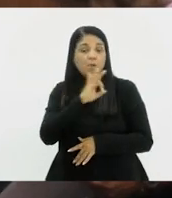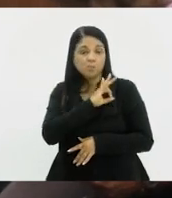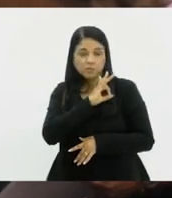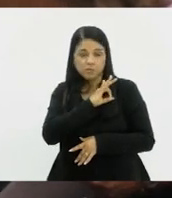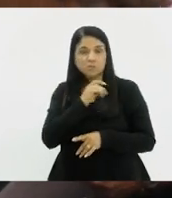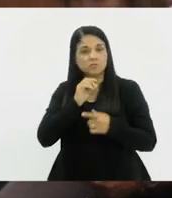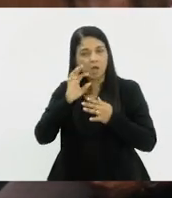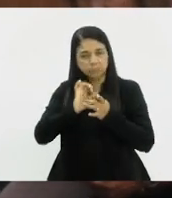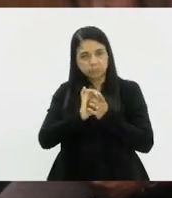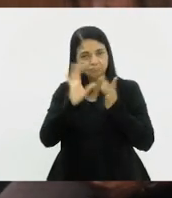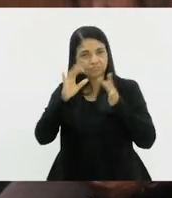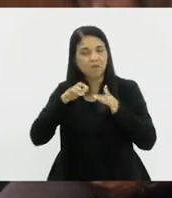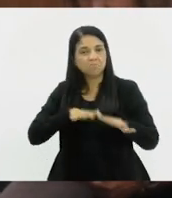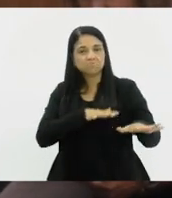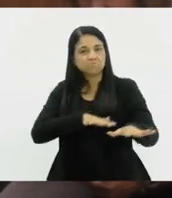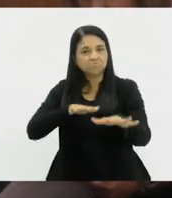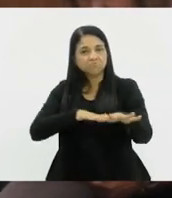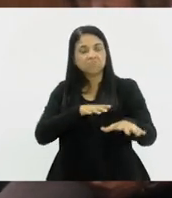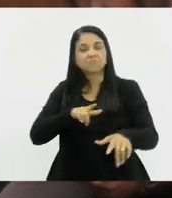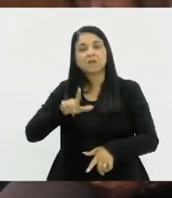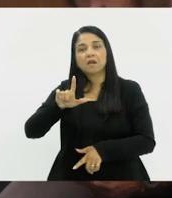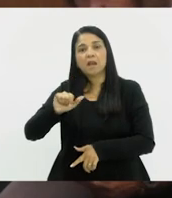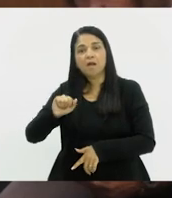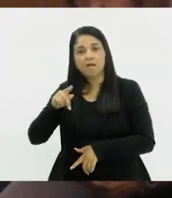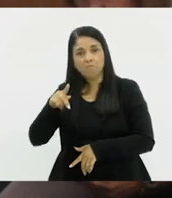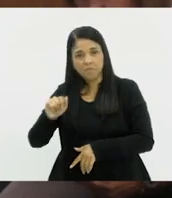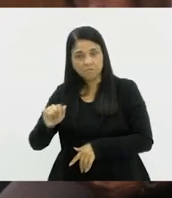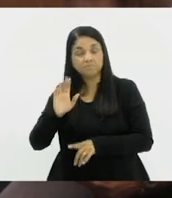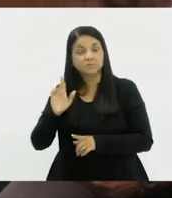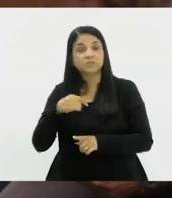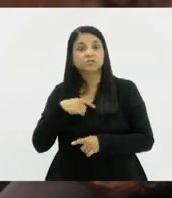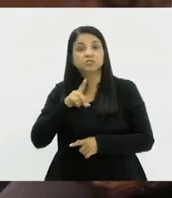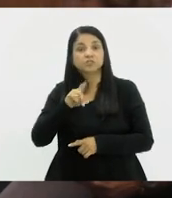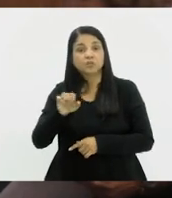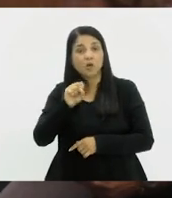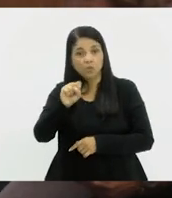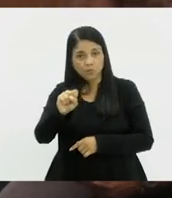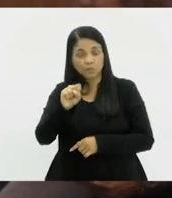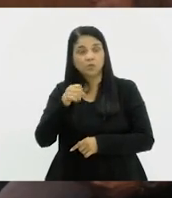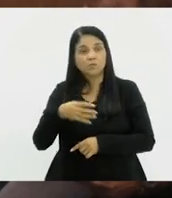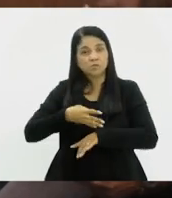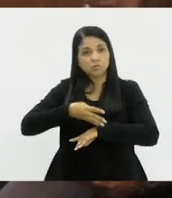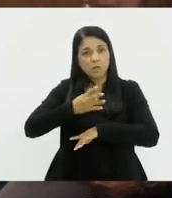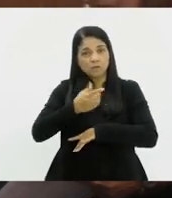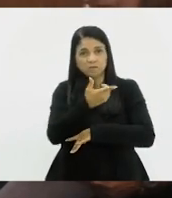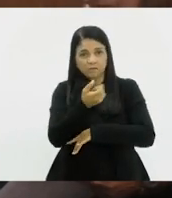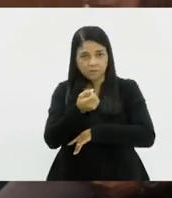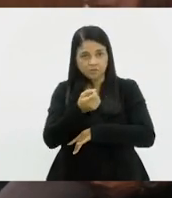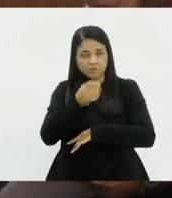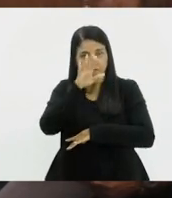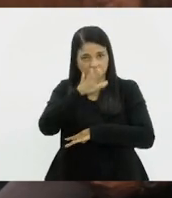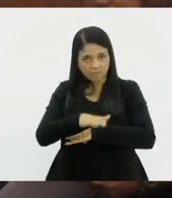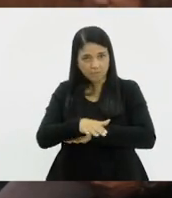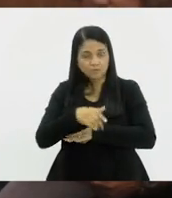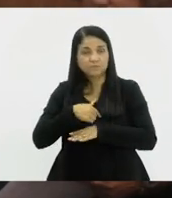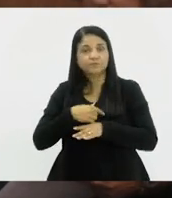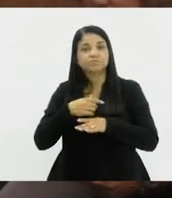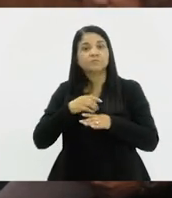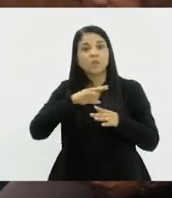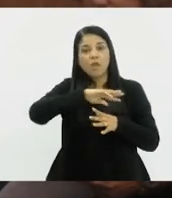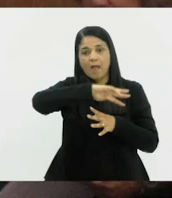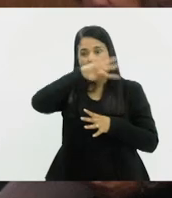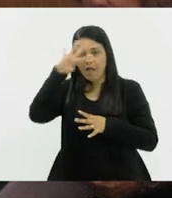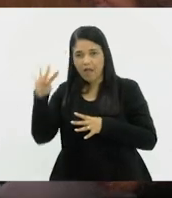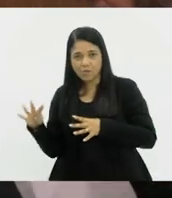Militar já autorizou a marcha da maconha da Lapa então vai ser dia 8 às 4:20 saída dos Arcos da